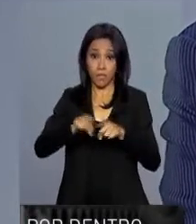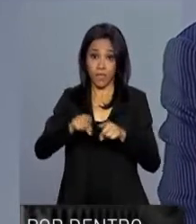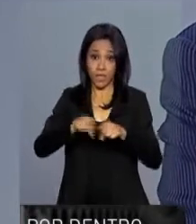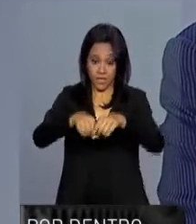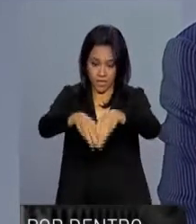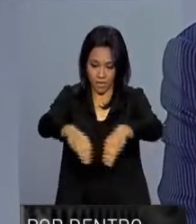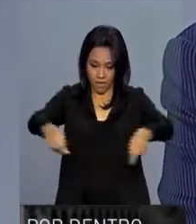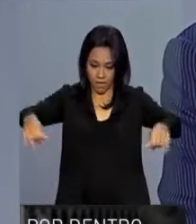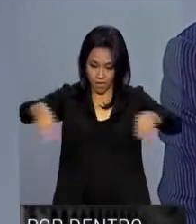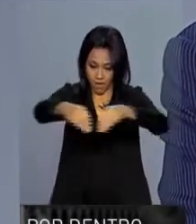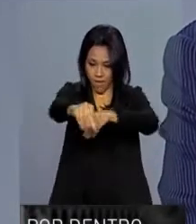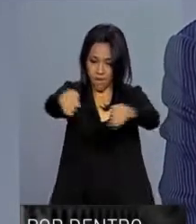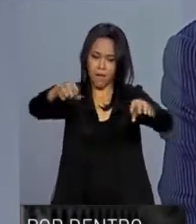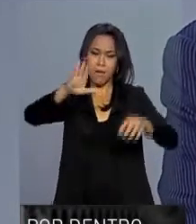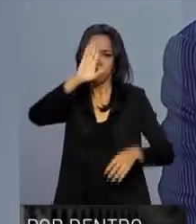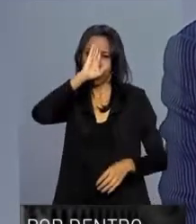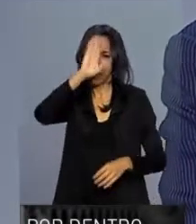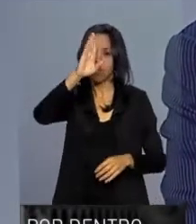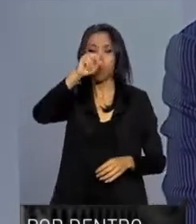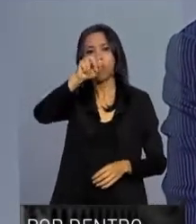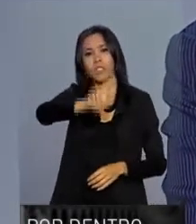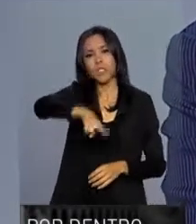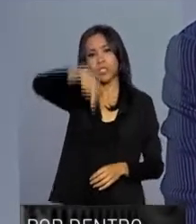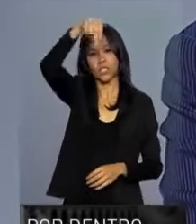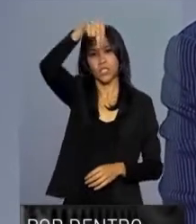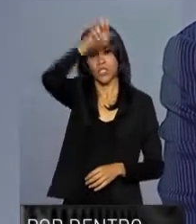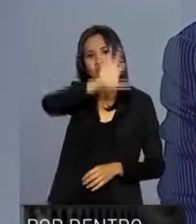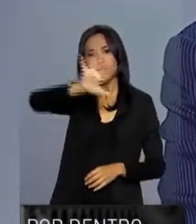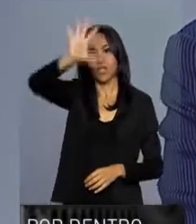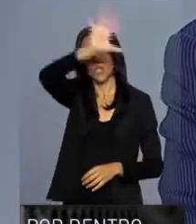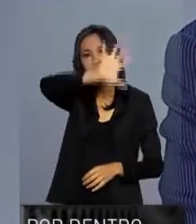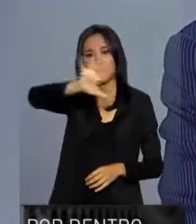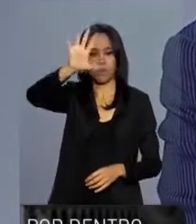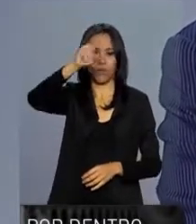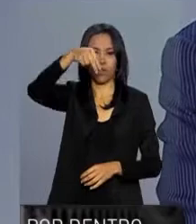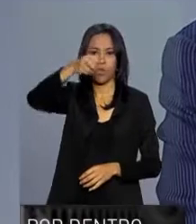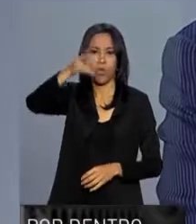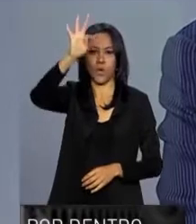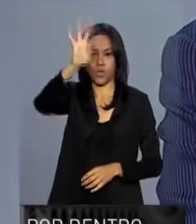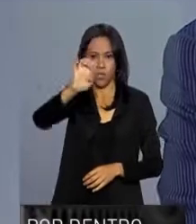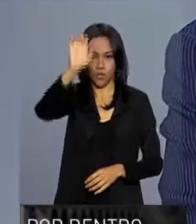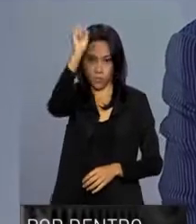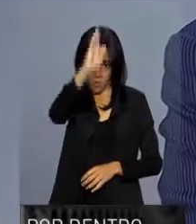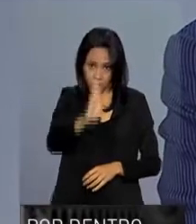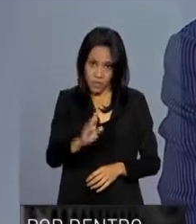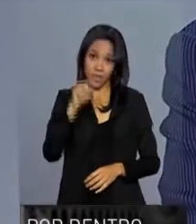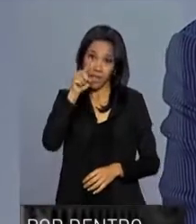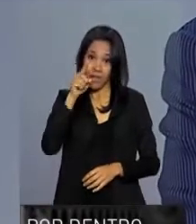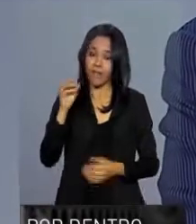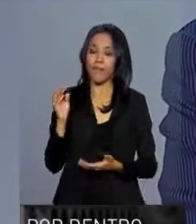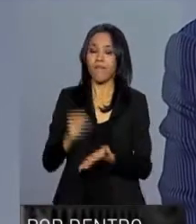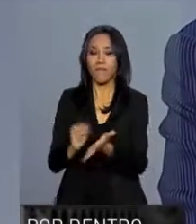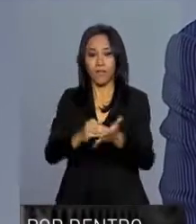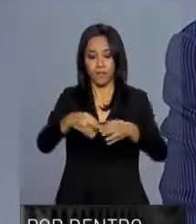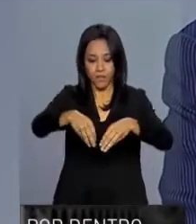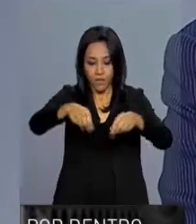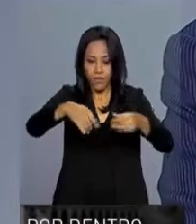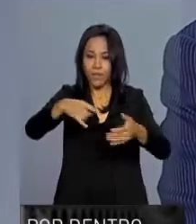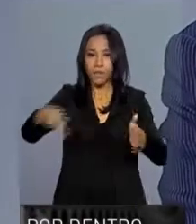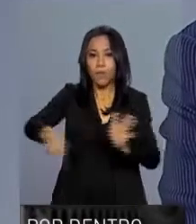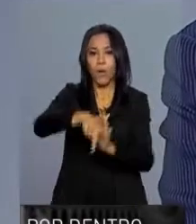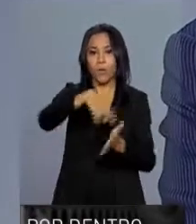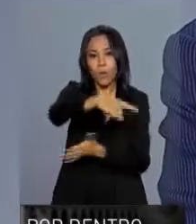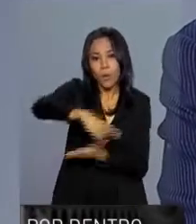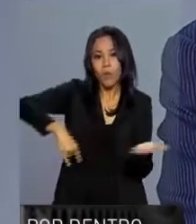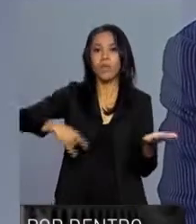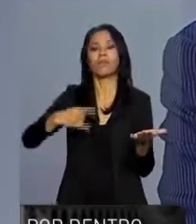no norte do brasil que nós estamos também atacando de uma forma muito objetiva o saneamento é o que historicamente